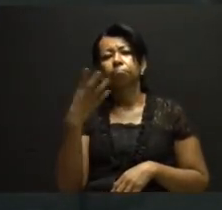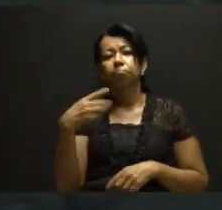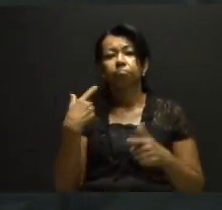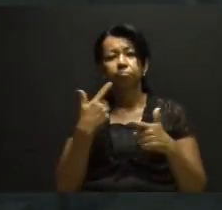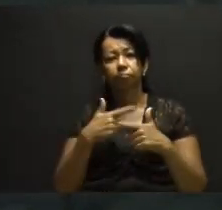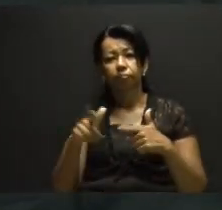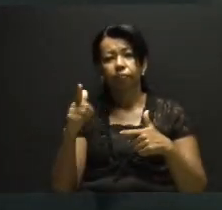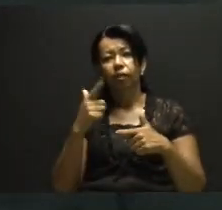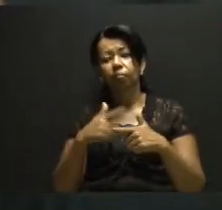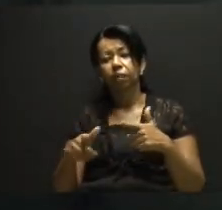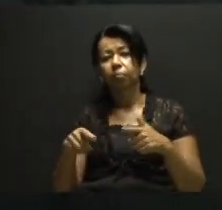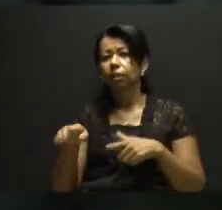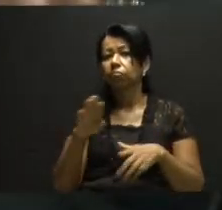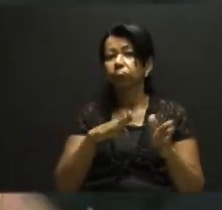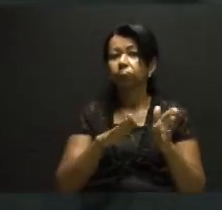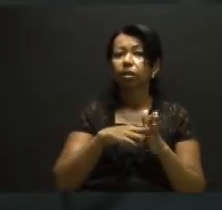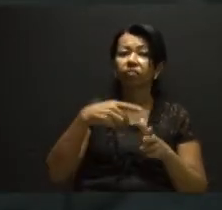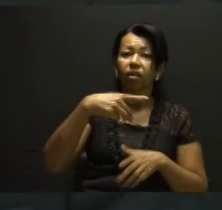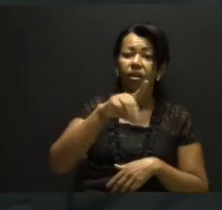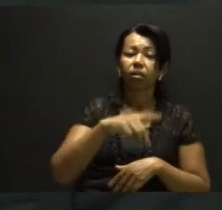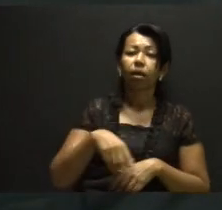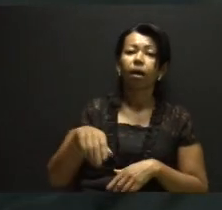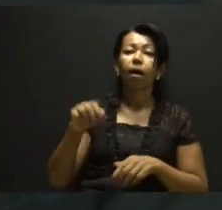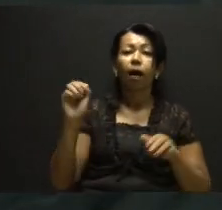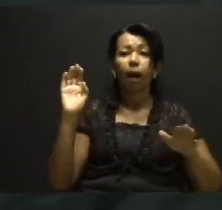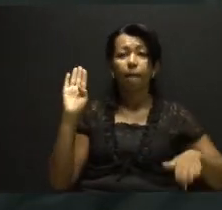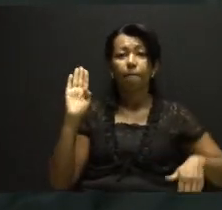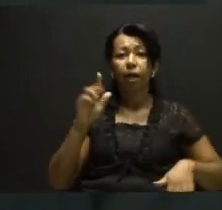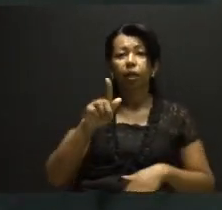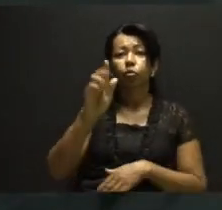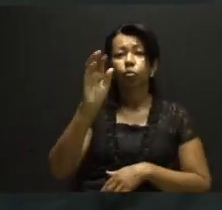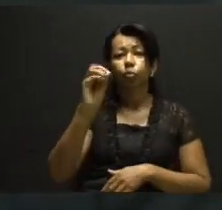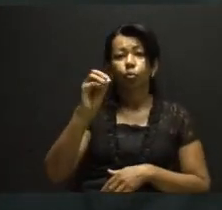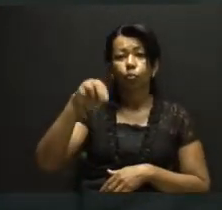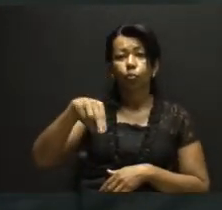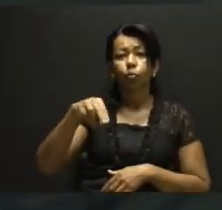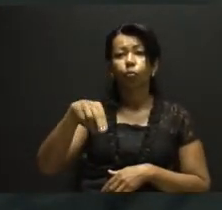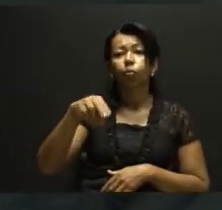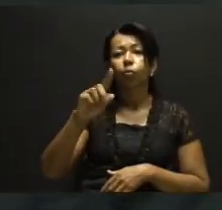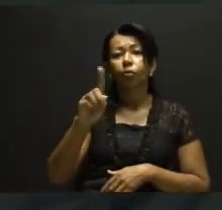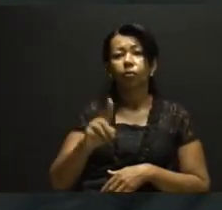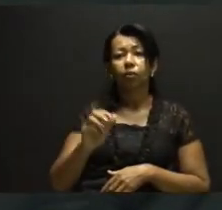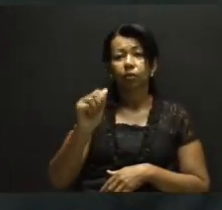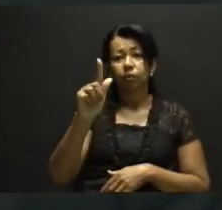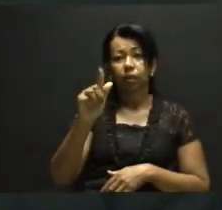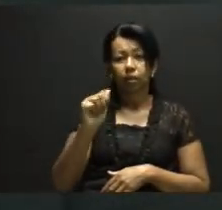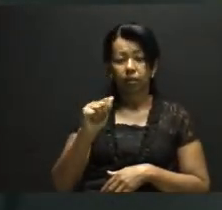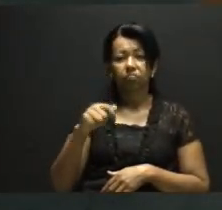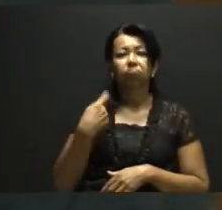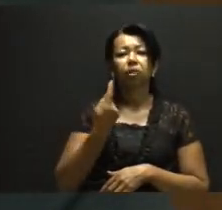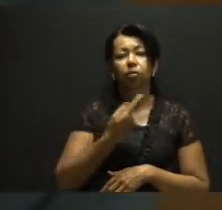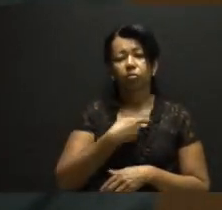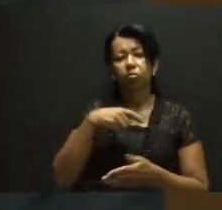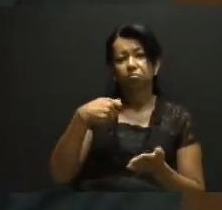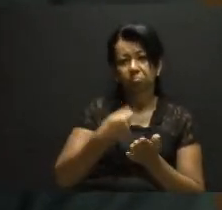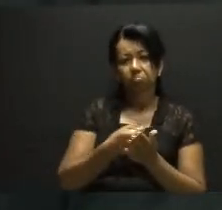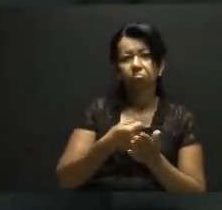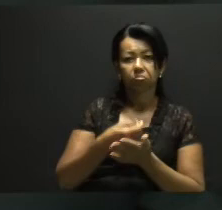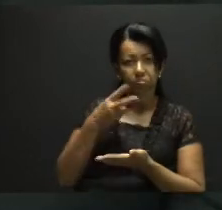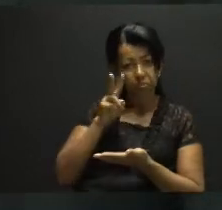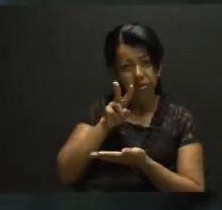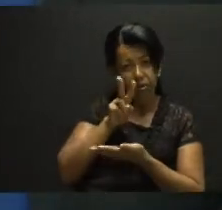problema atinge até a praia do gonzaga então temos que tomar providências buscar informações e fiscalizar é nossa obrigação muito